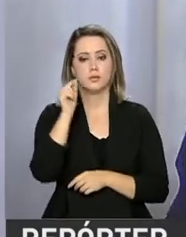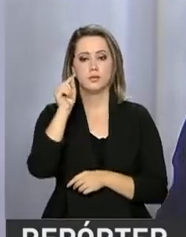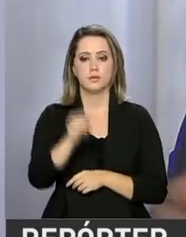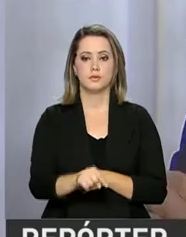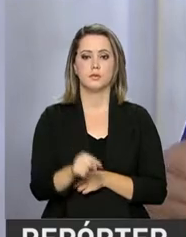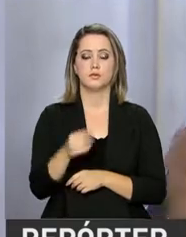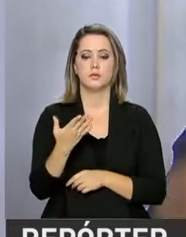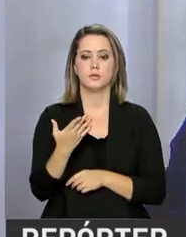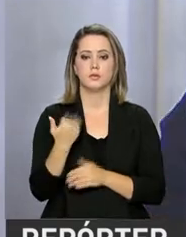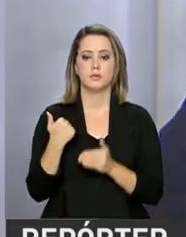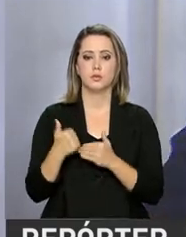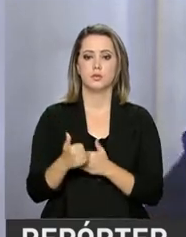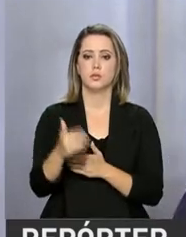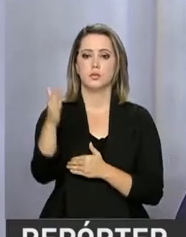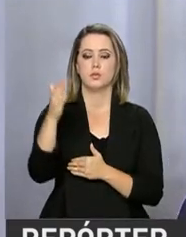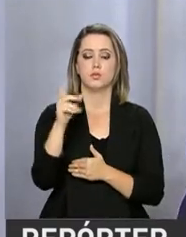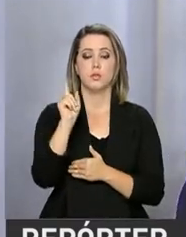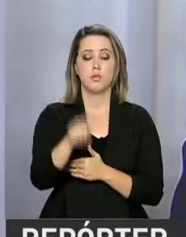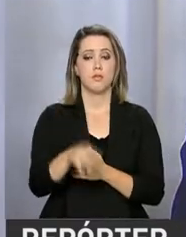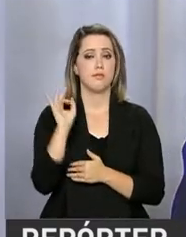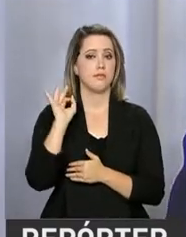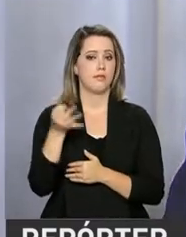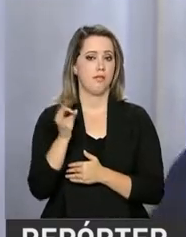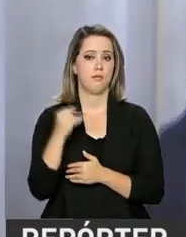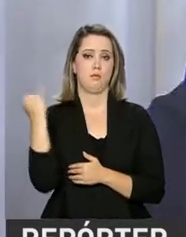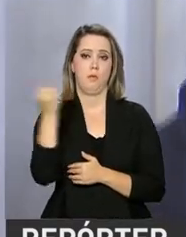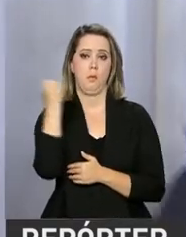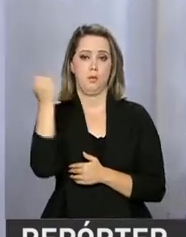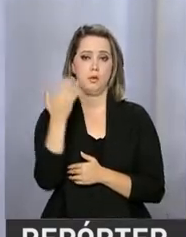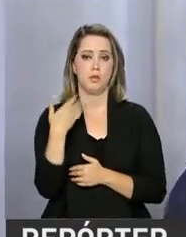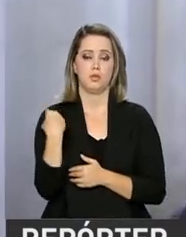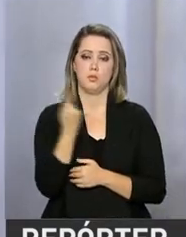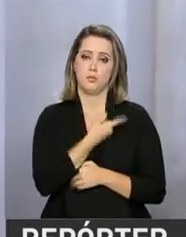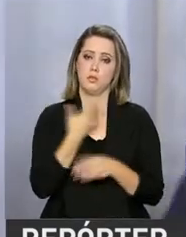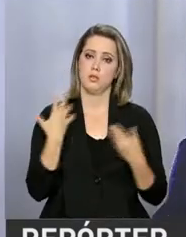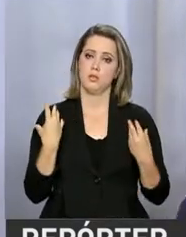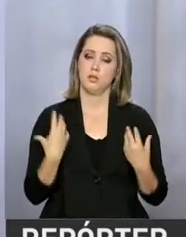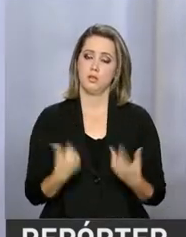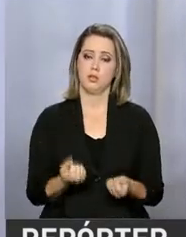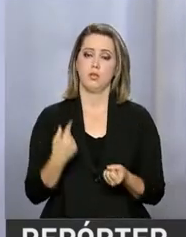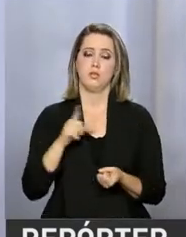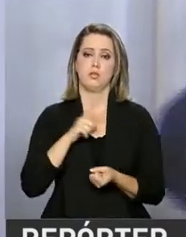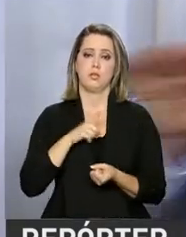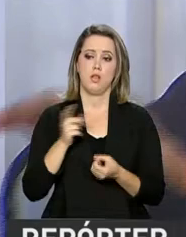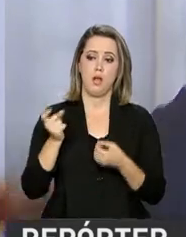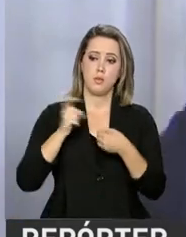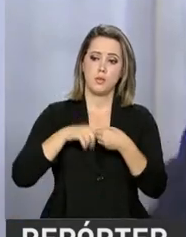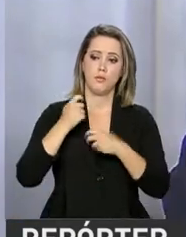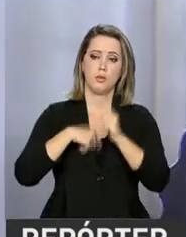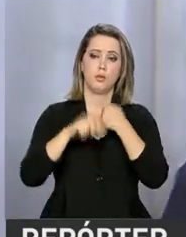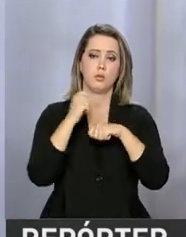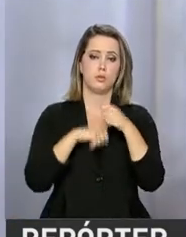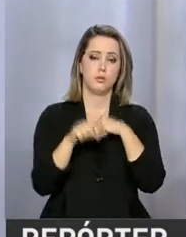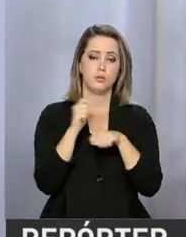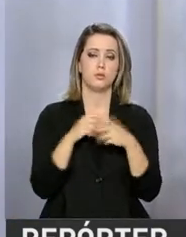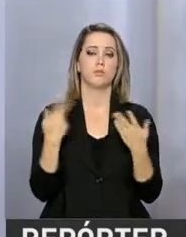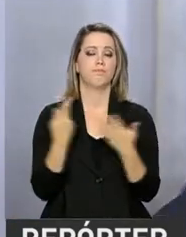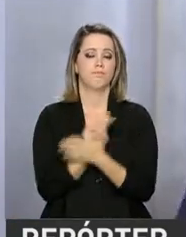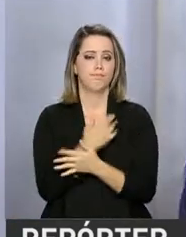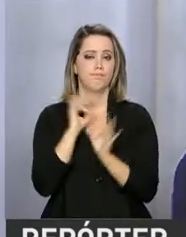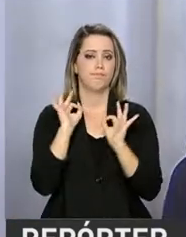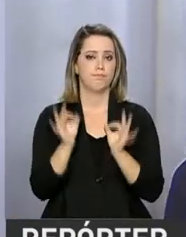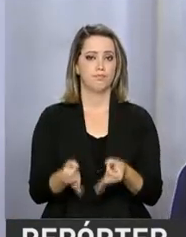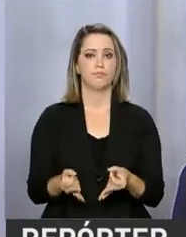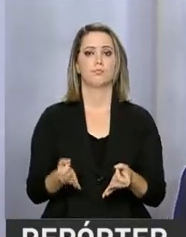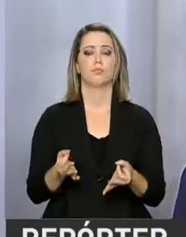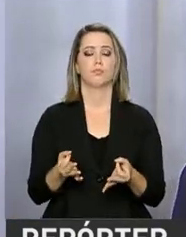durante suas falas fundamental é fundamental para que essa relação possa de fato se consolidar